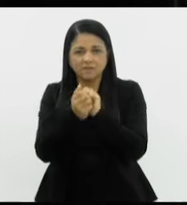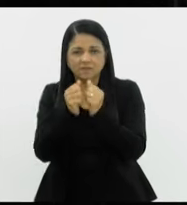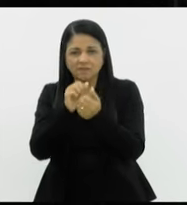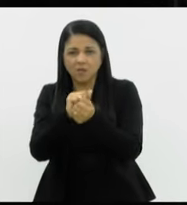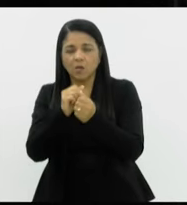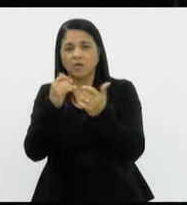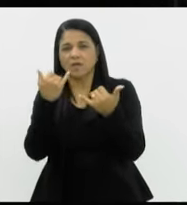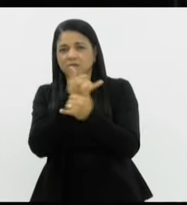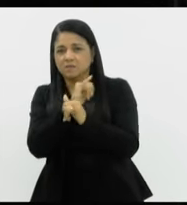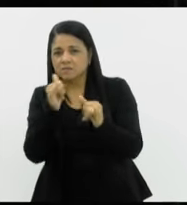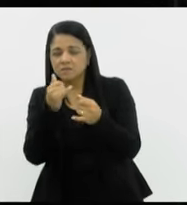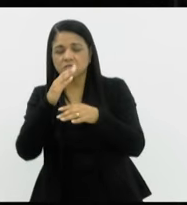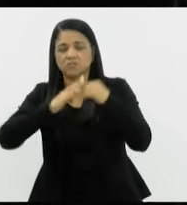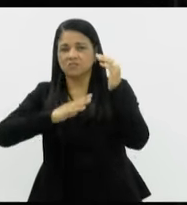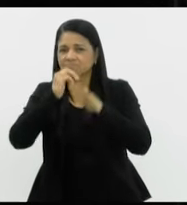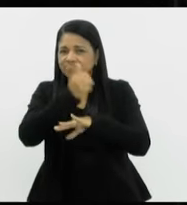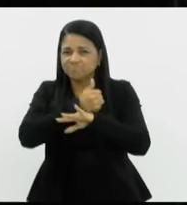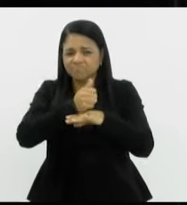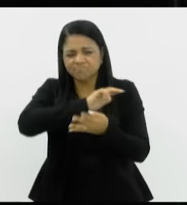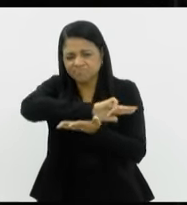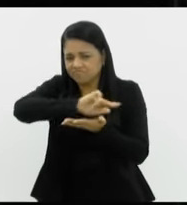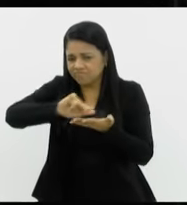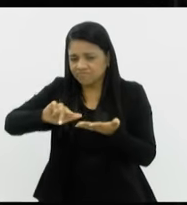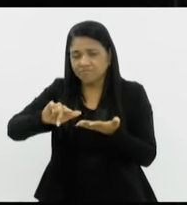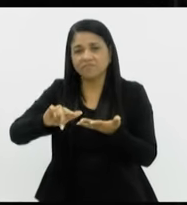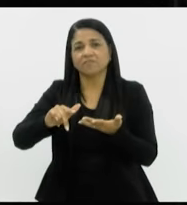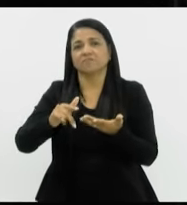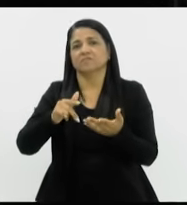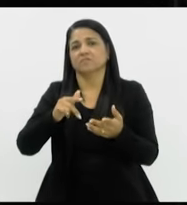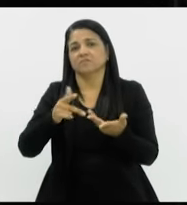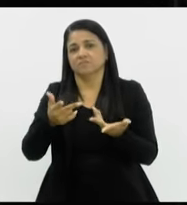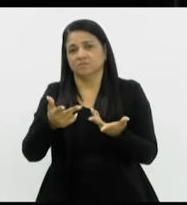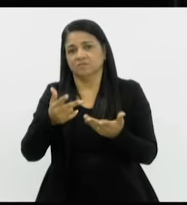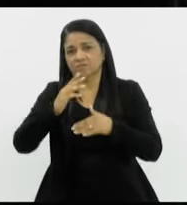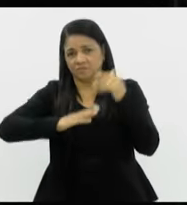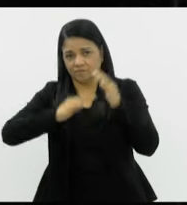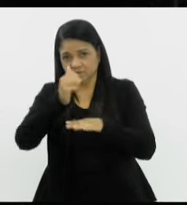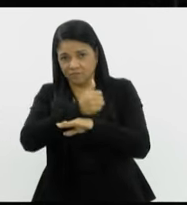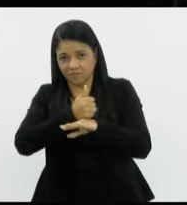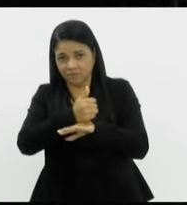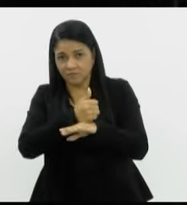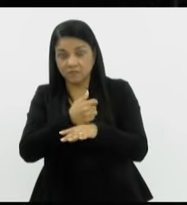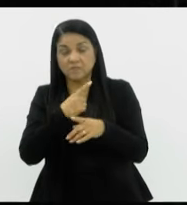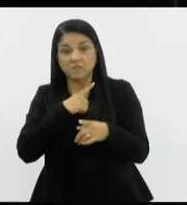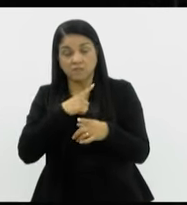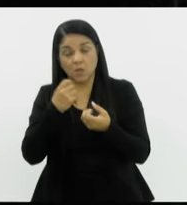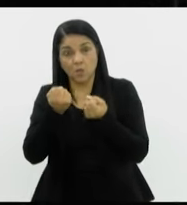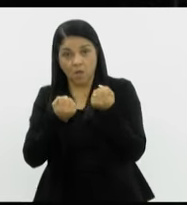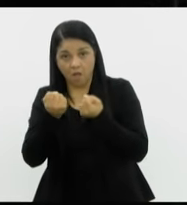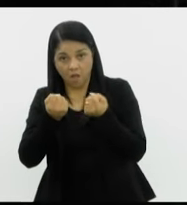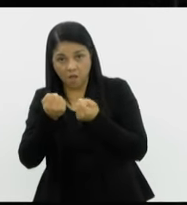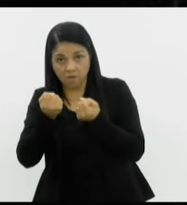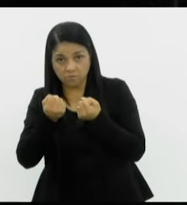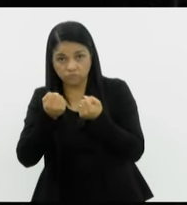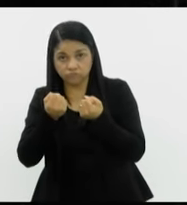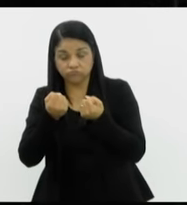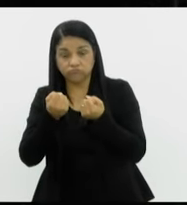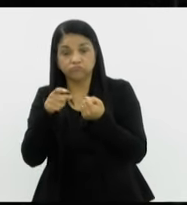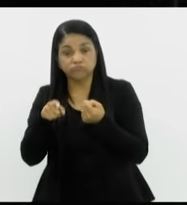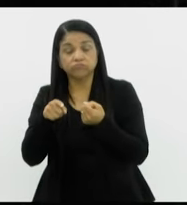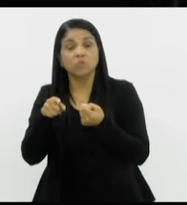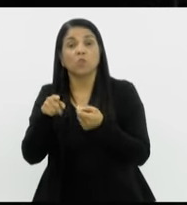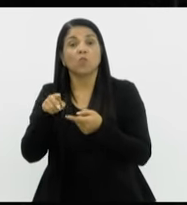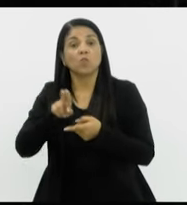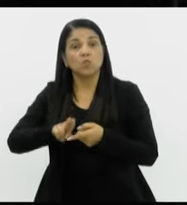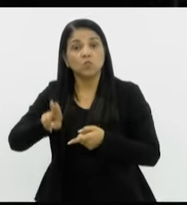carpinteiro, pedreiro e toda sorte de prestador de serviço que tem um veículo como seu instrumento de